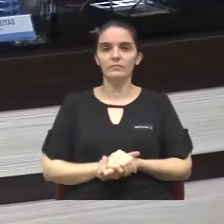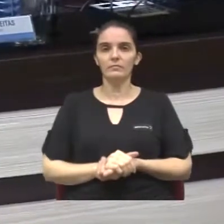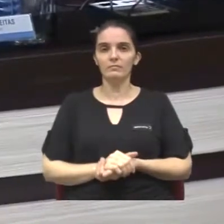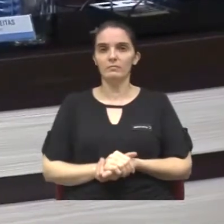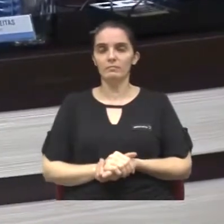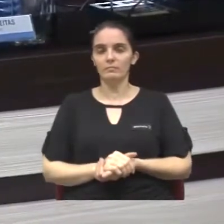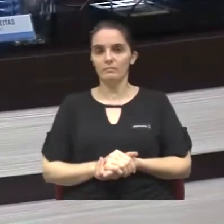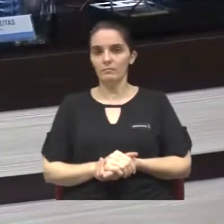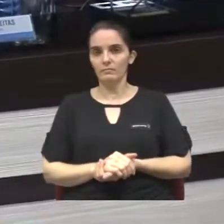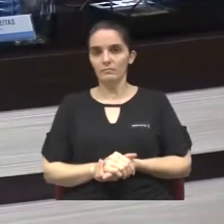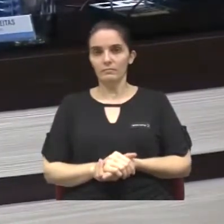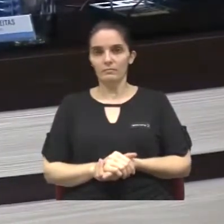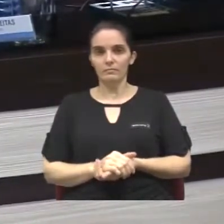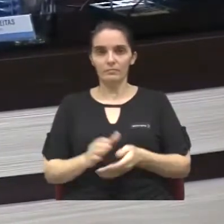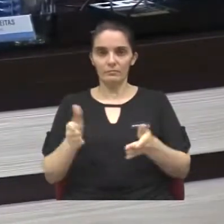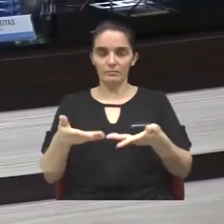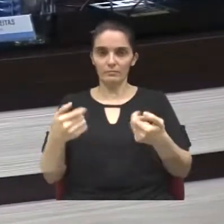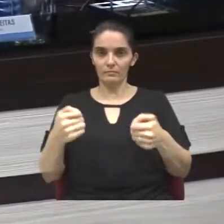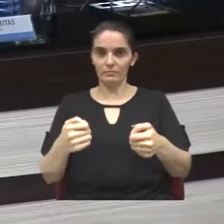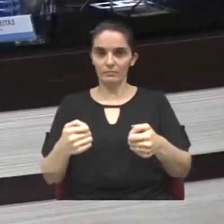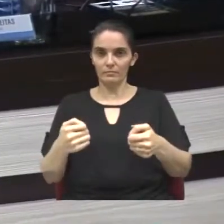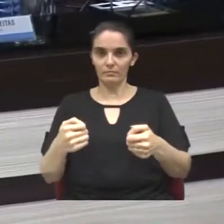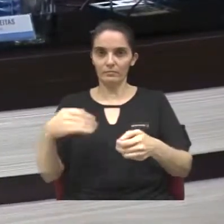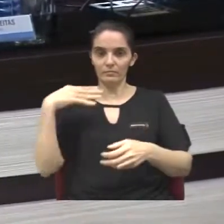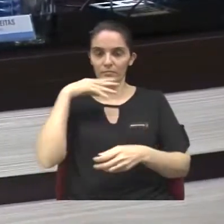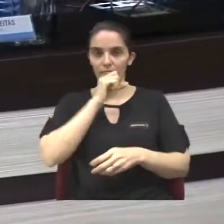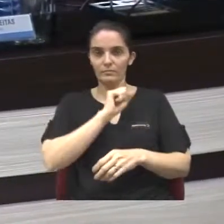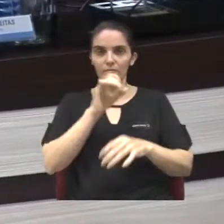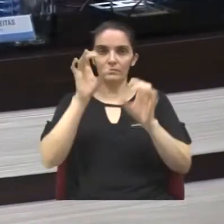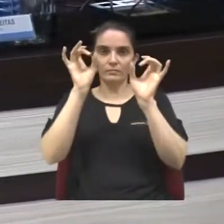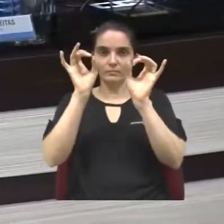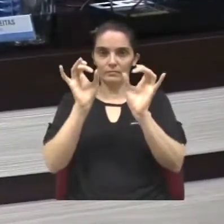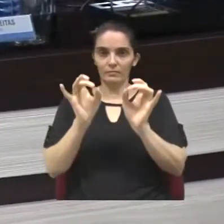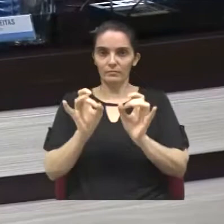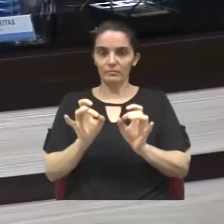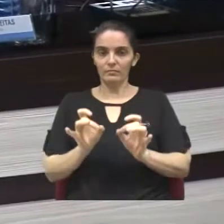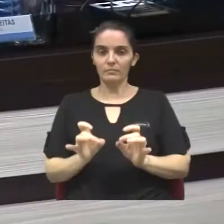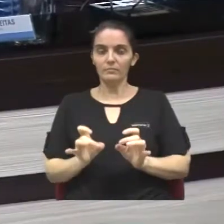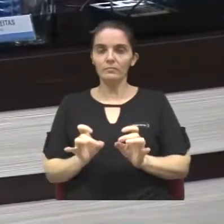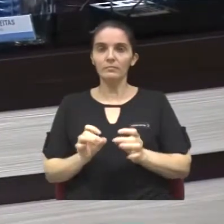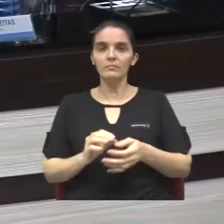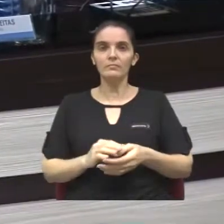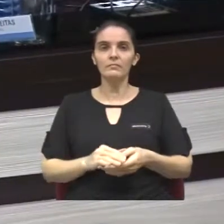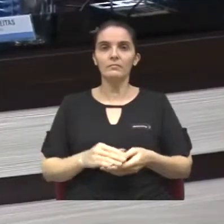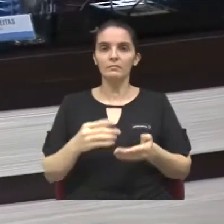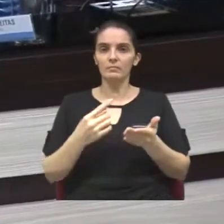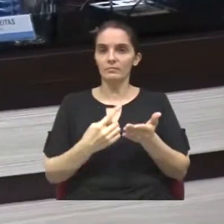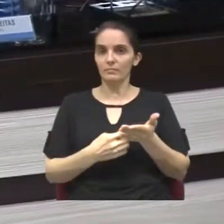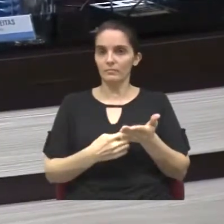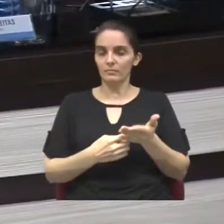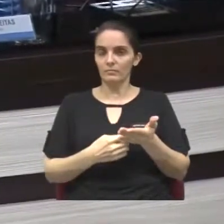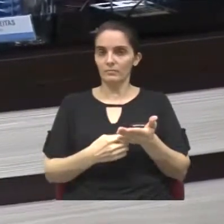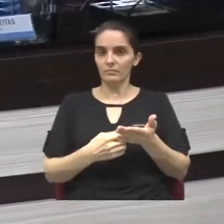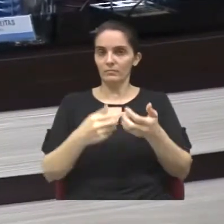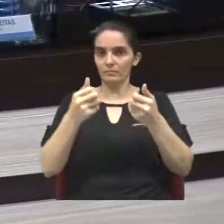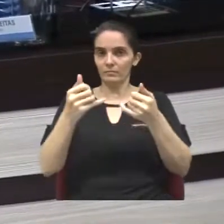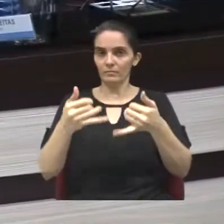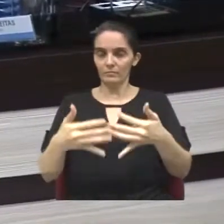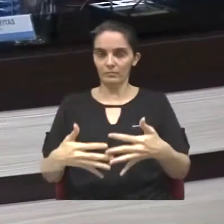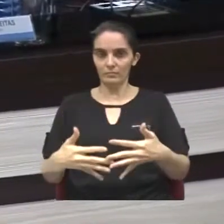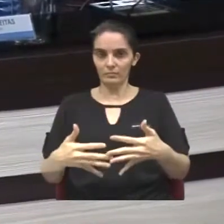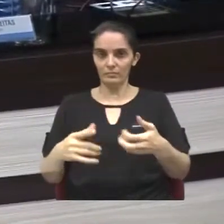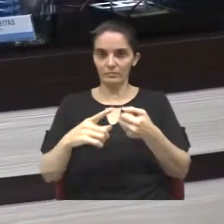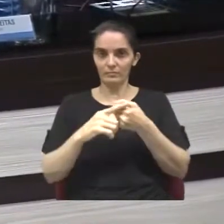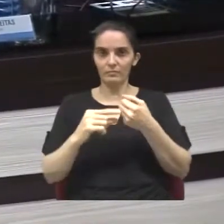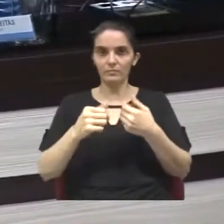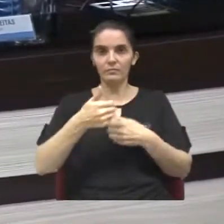outras providências. Deverá tramitar sob o regime de urgência especial, conforme dispõe os